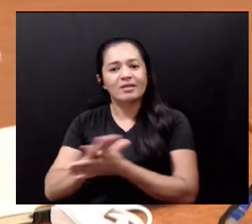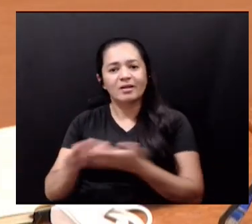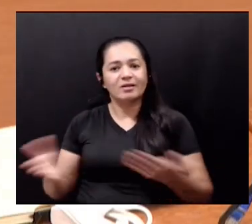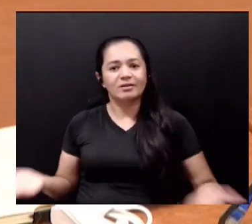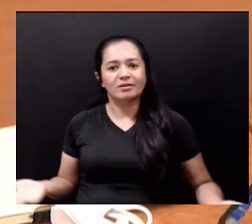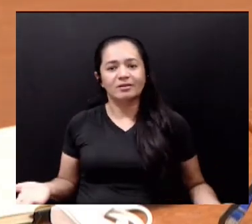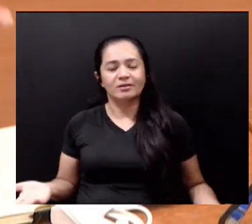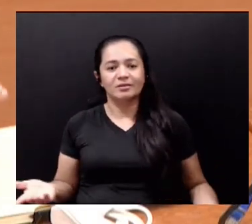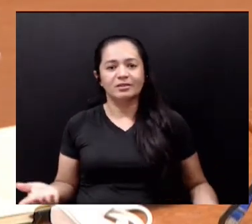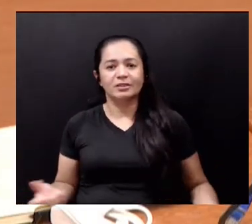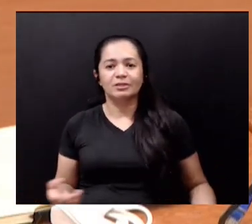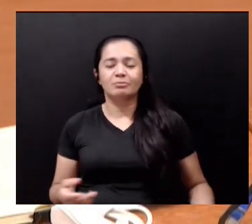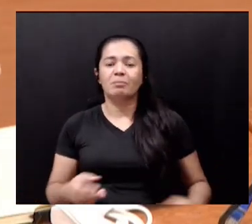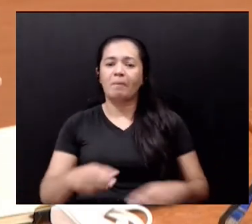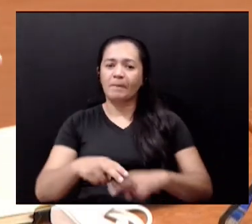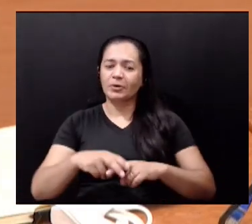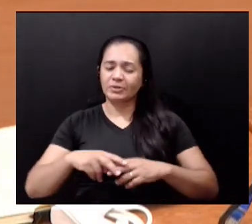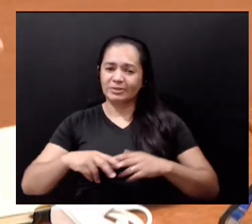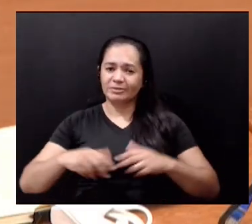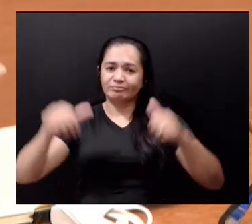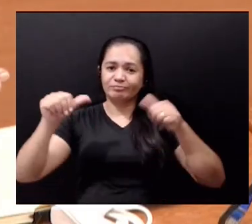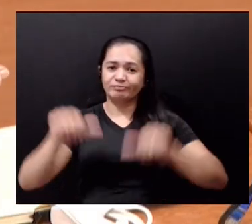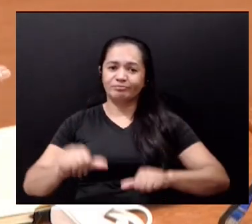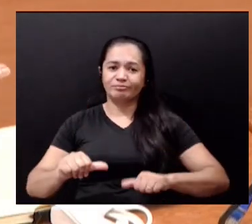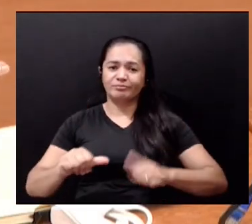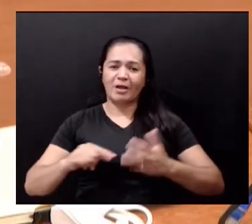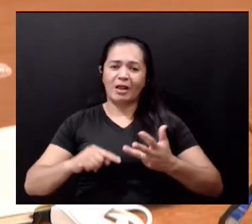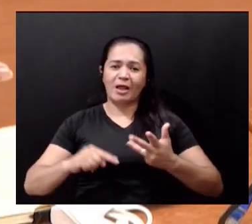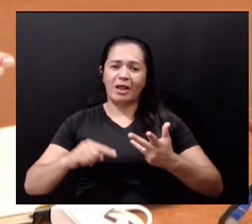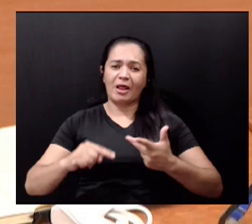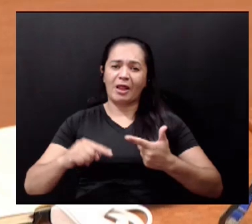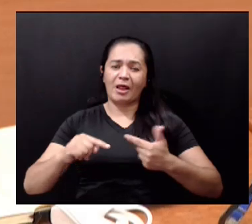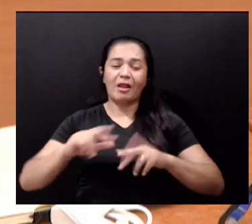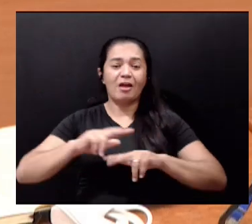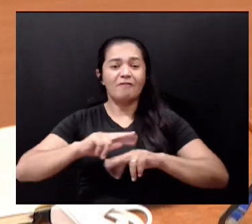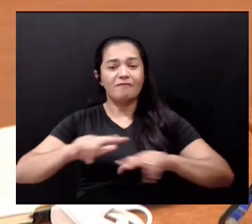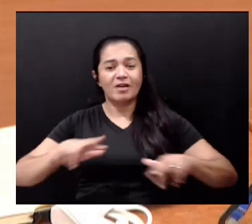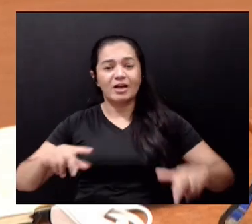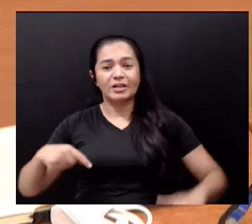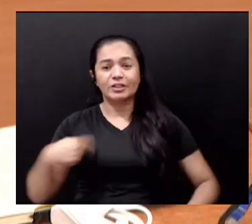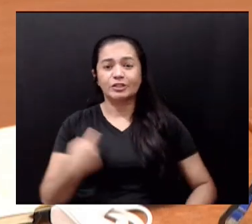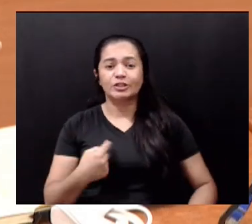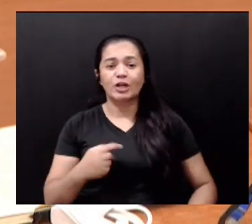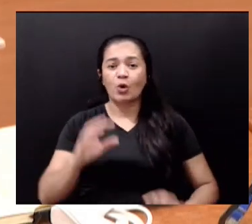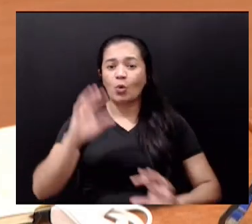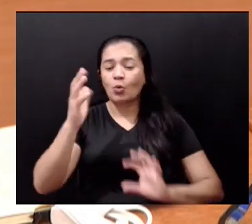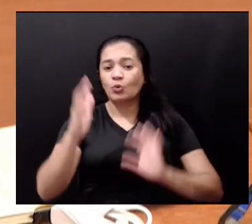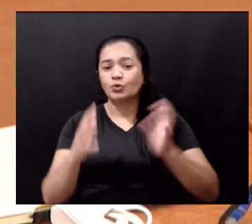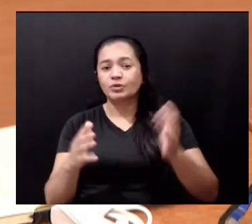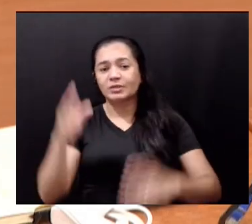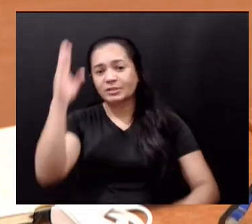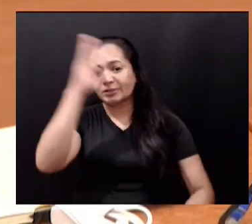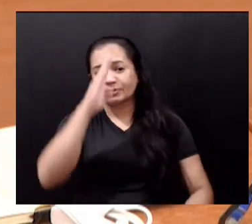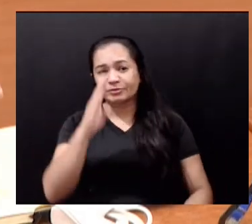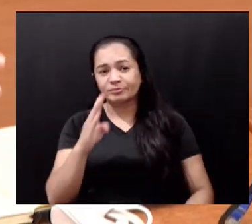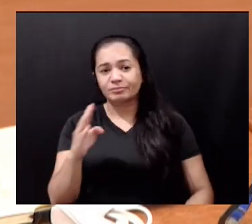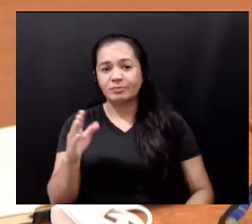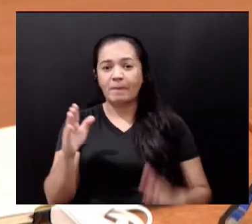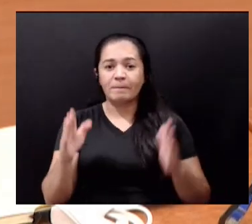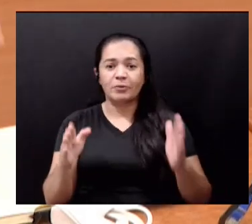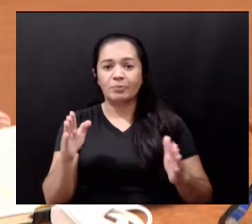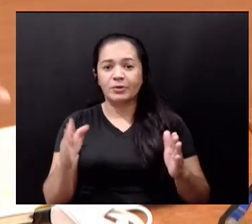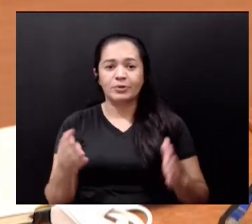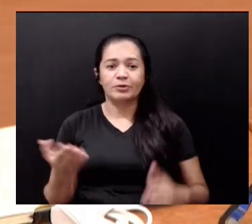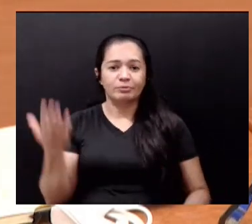série de avanços neoliberais e de reformas que nós tivemos no nosso país, aí no último período, principalmente o